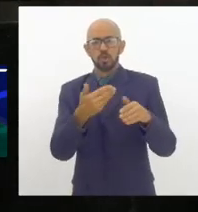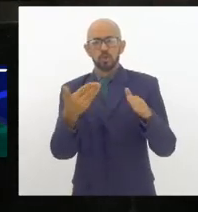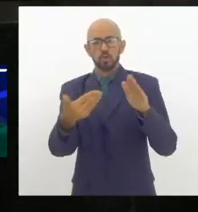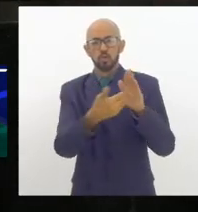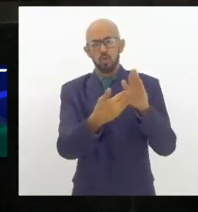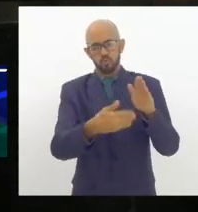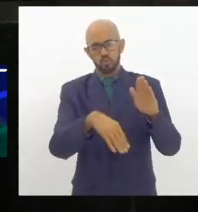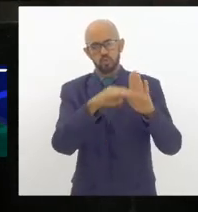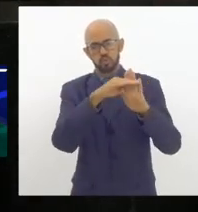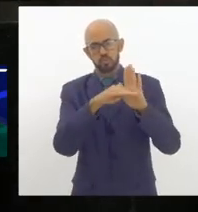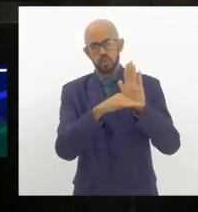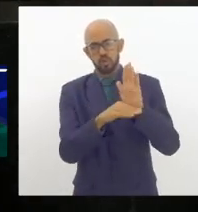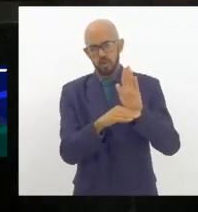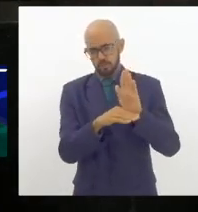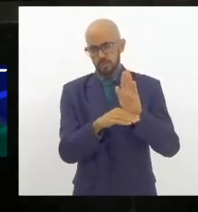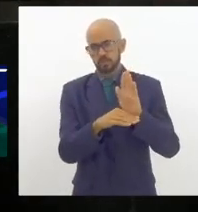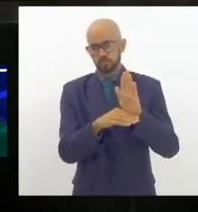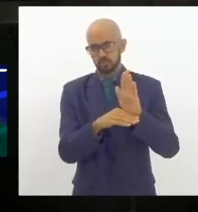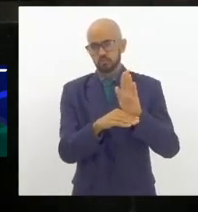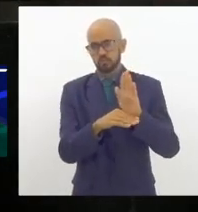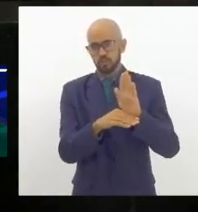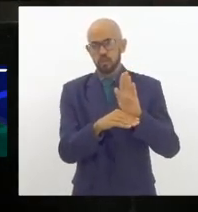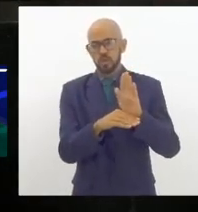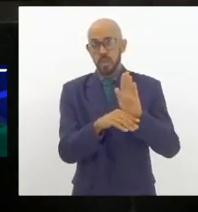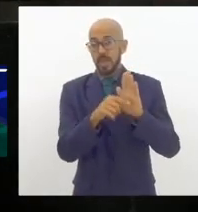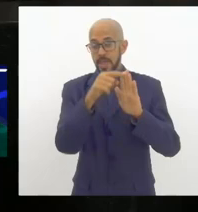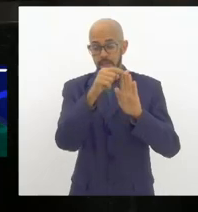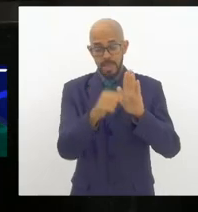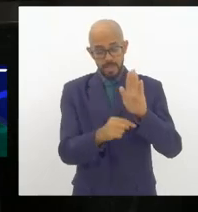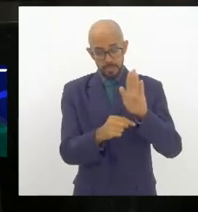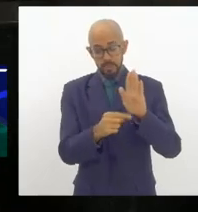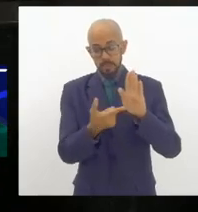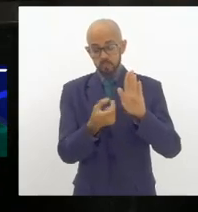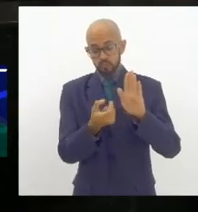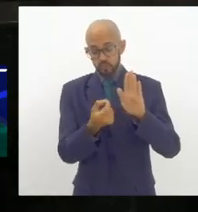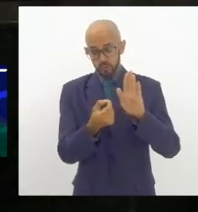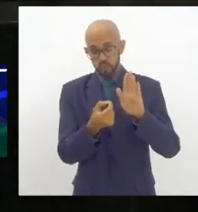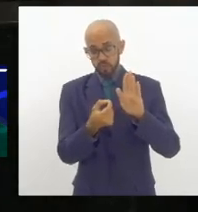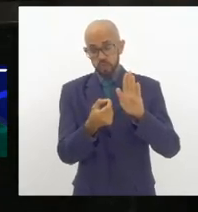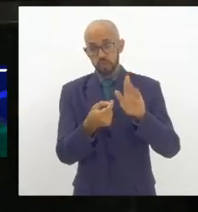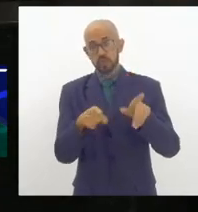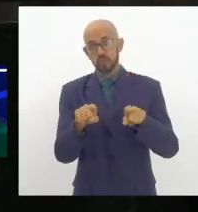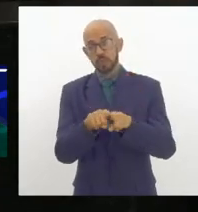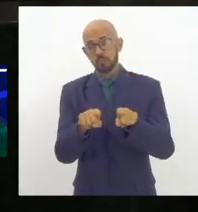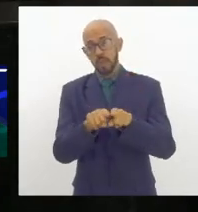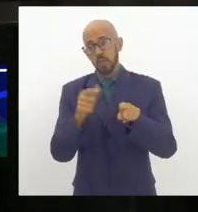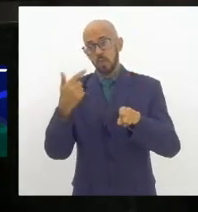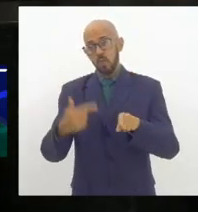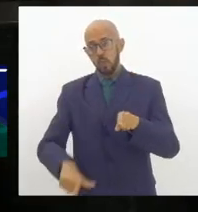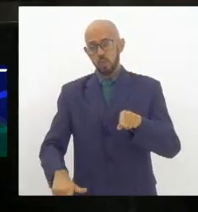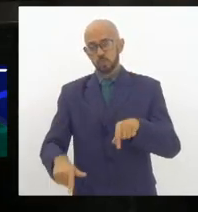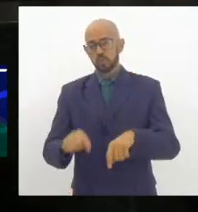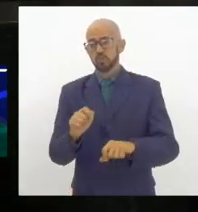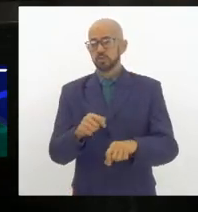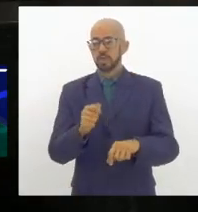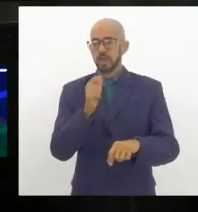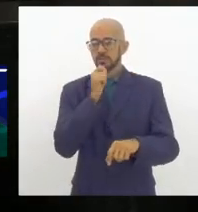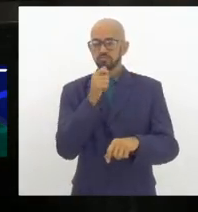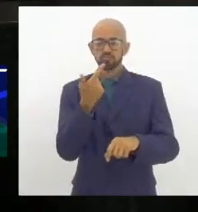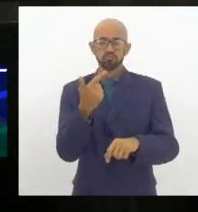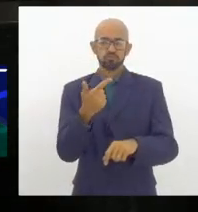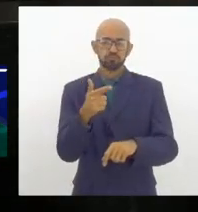programas existentes esses que estão listados e aqueles que ainda estão